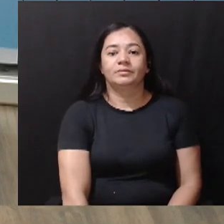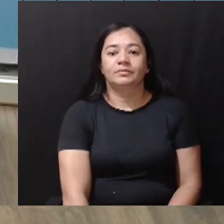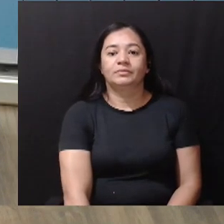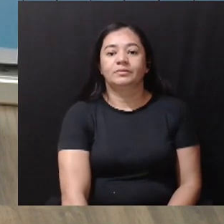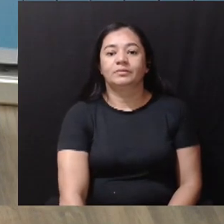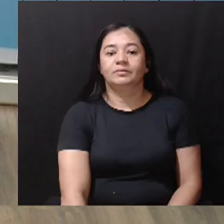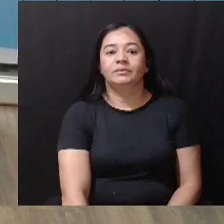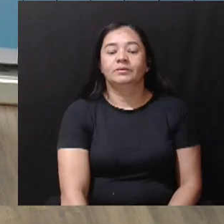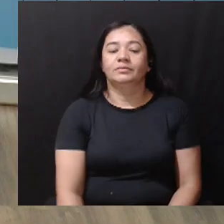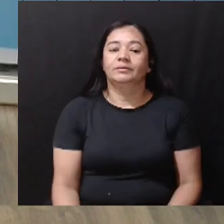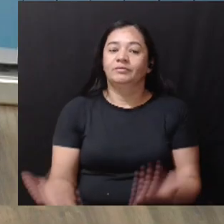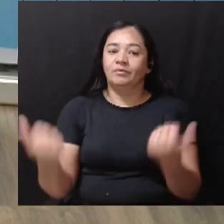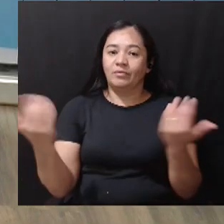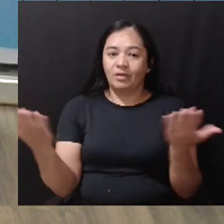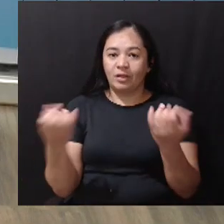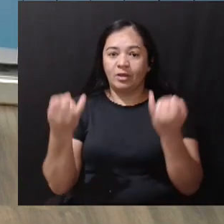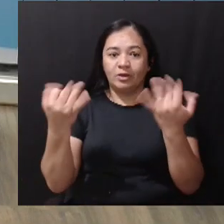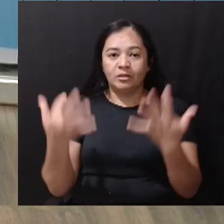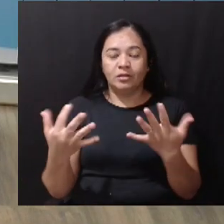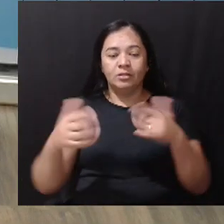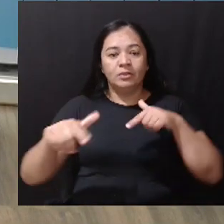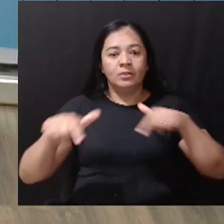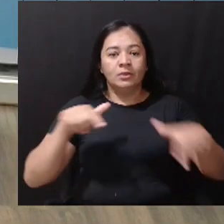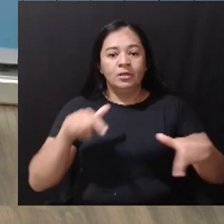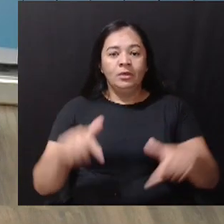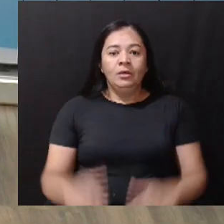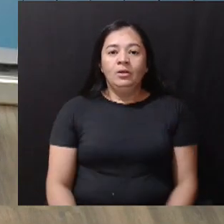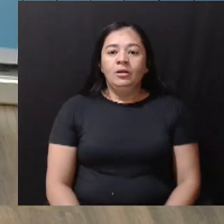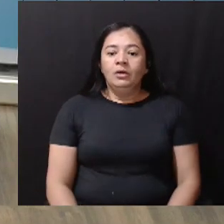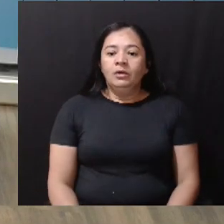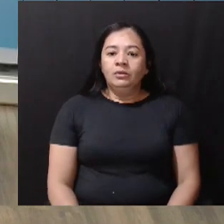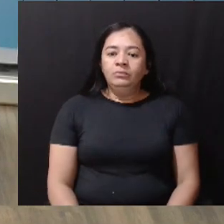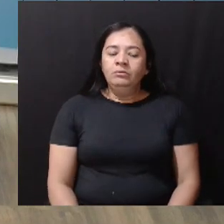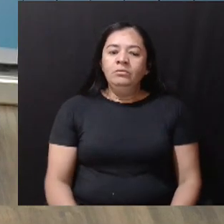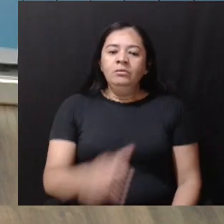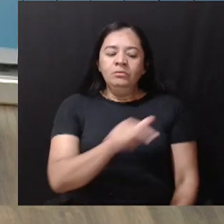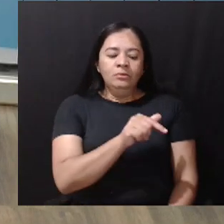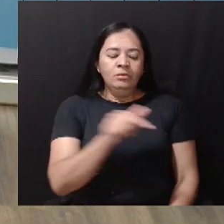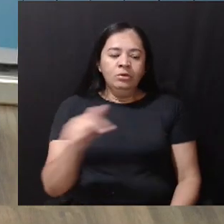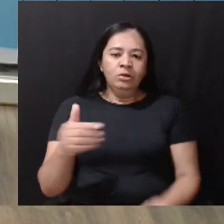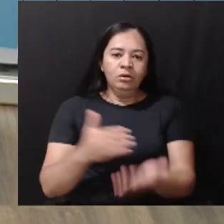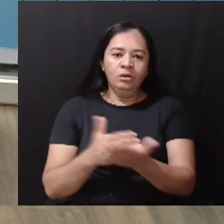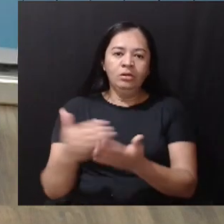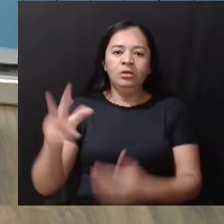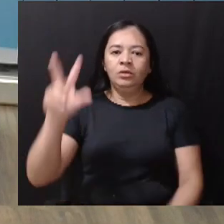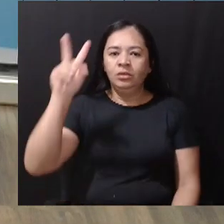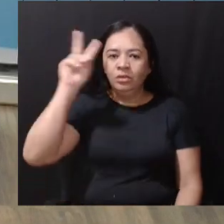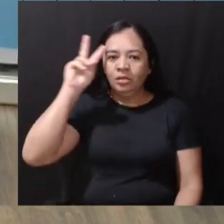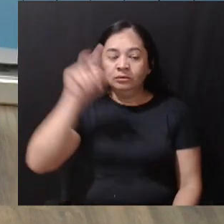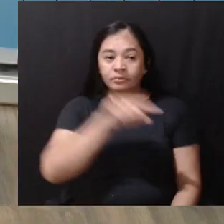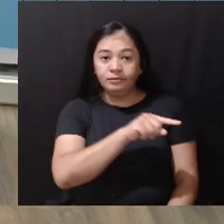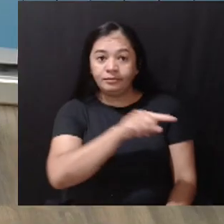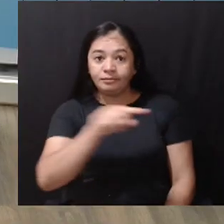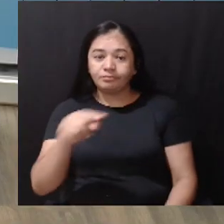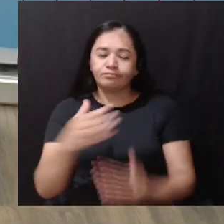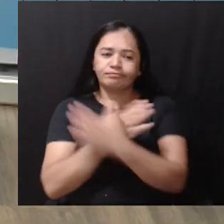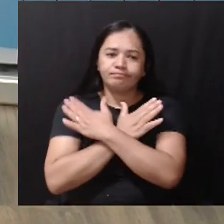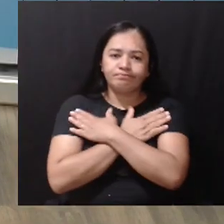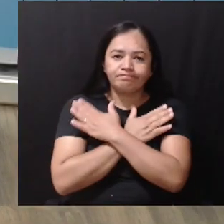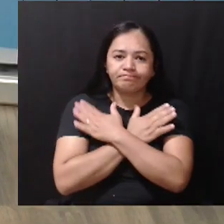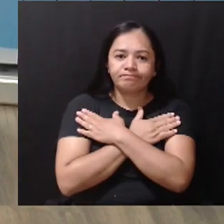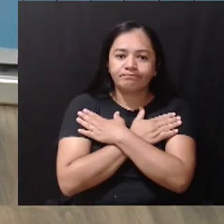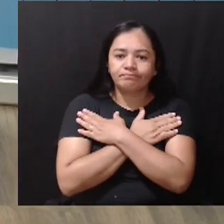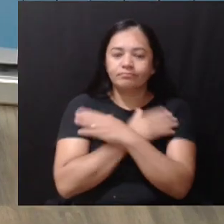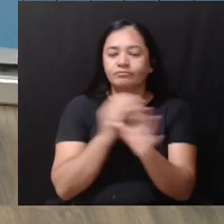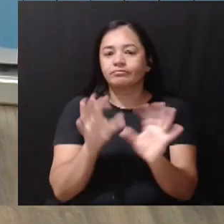Vamos falar sobre emprego agora, é sempre bom, né? Semana começando, segunda-feira, para você que está desempregado, disponível para o